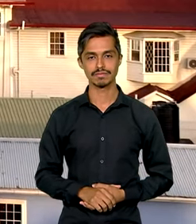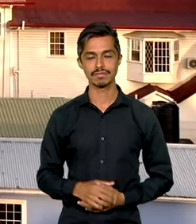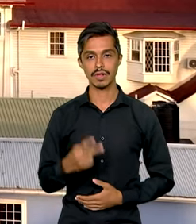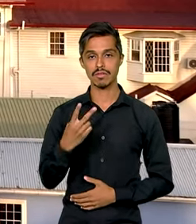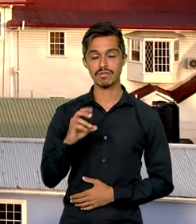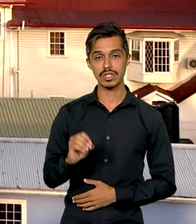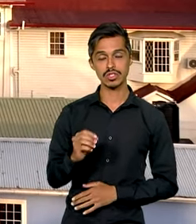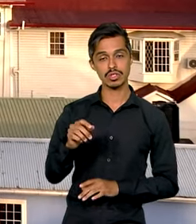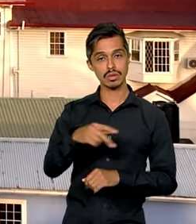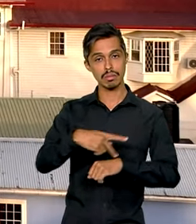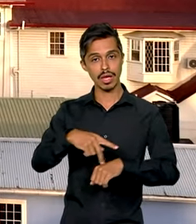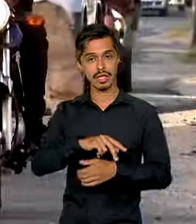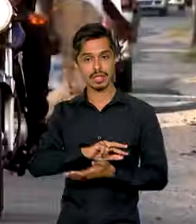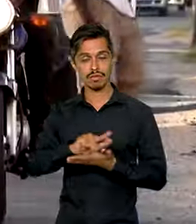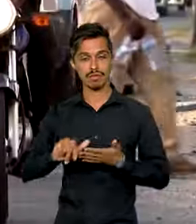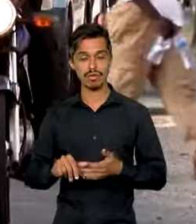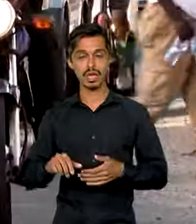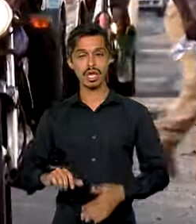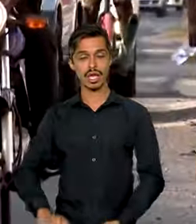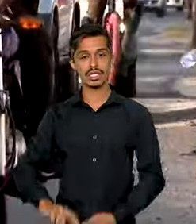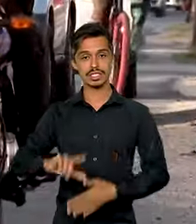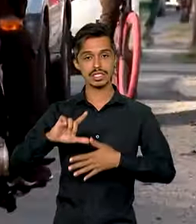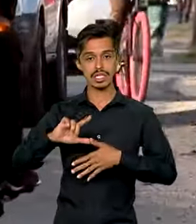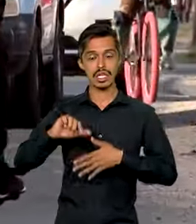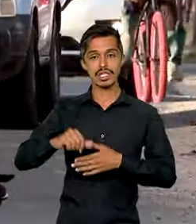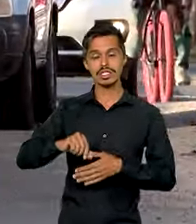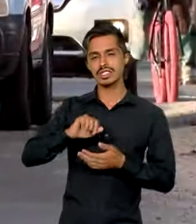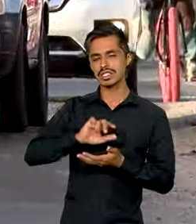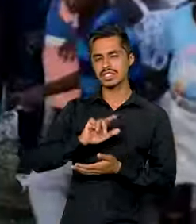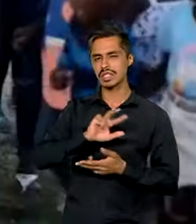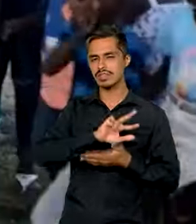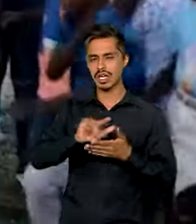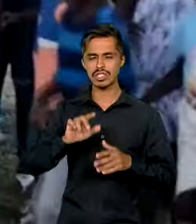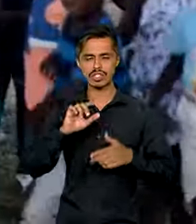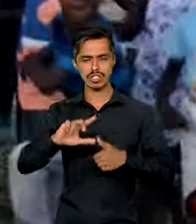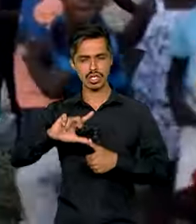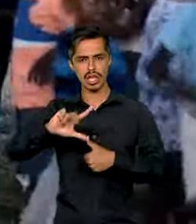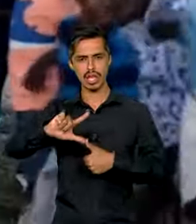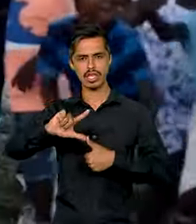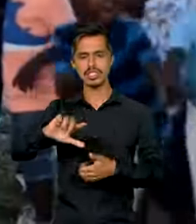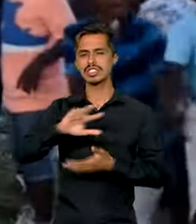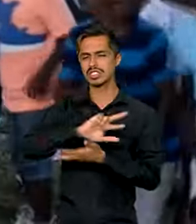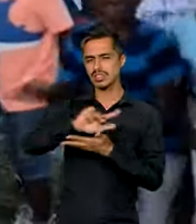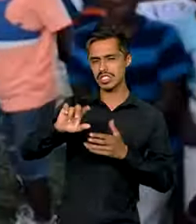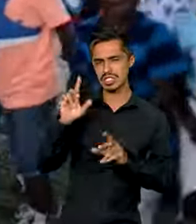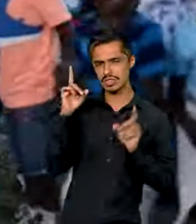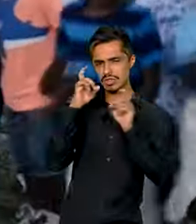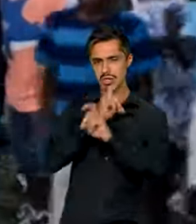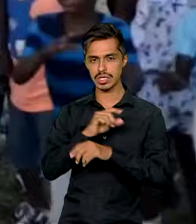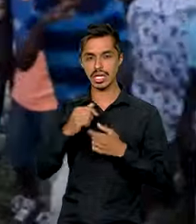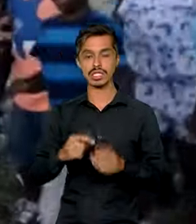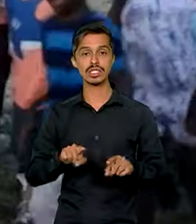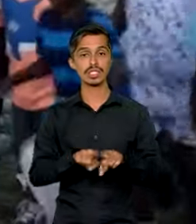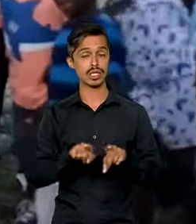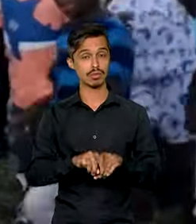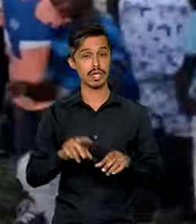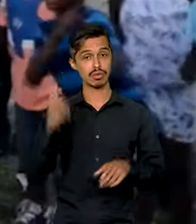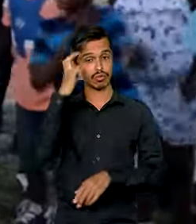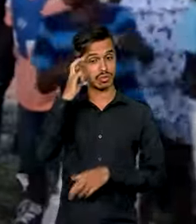20 países caribenhos com muitos desafios em comum mas também com grandes diferenças culturais